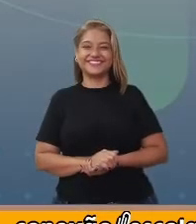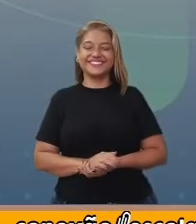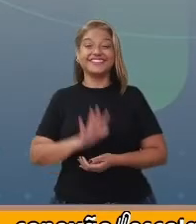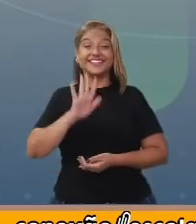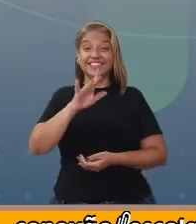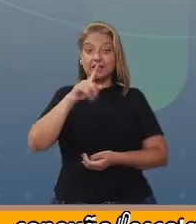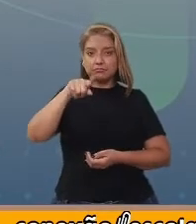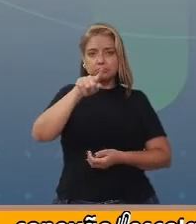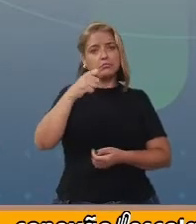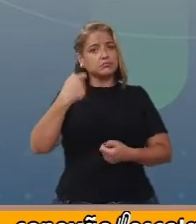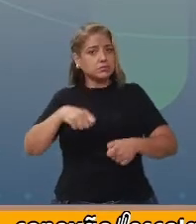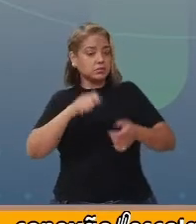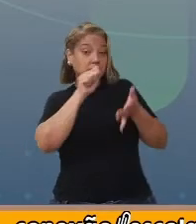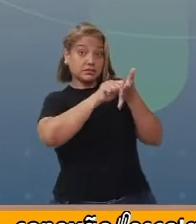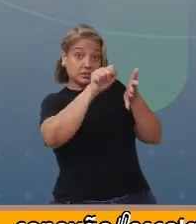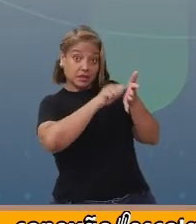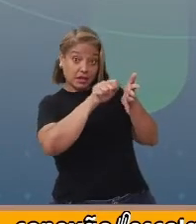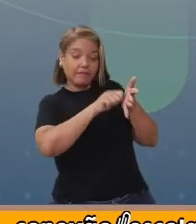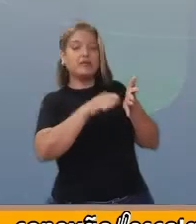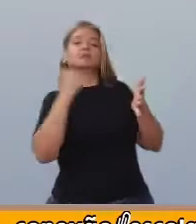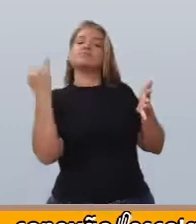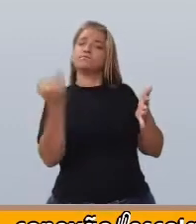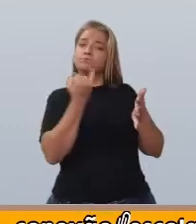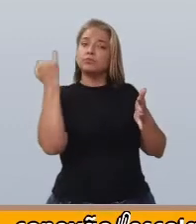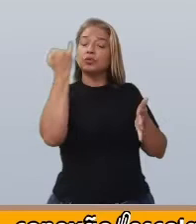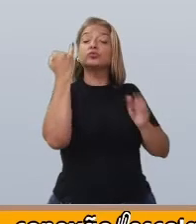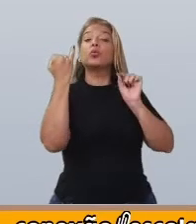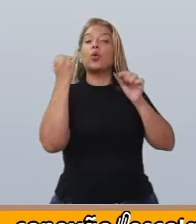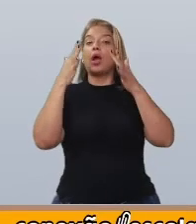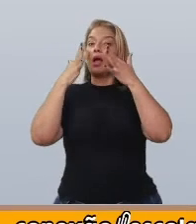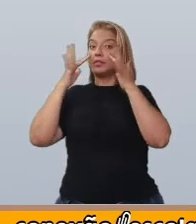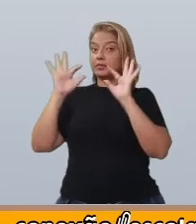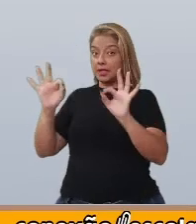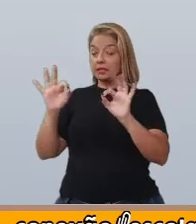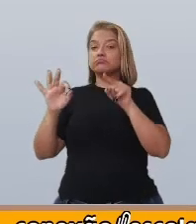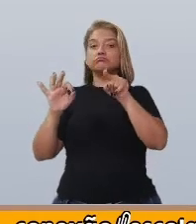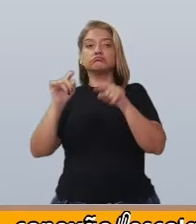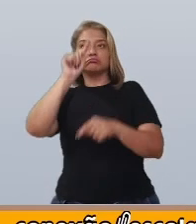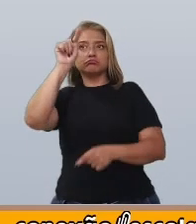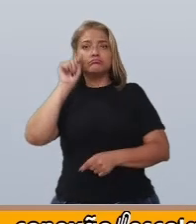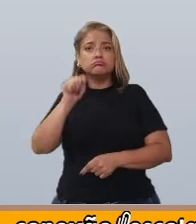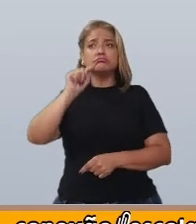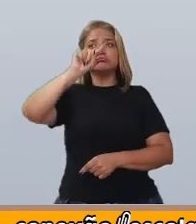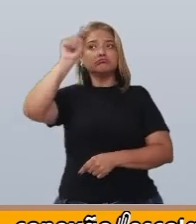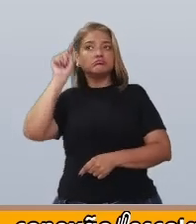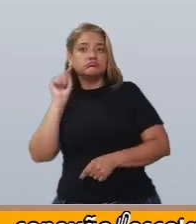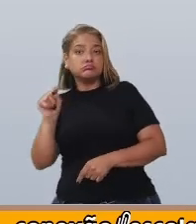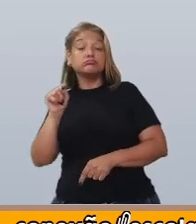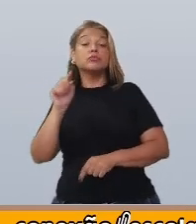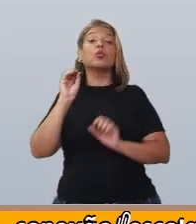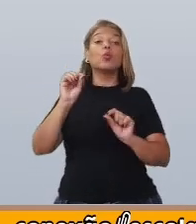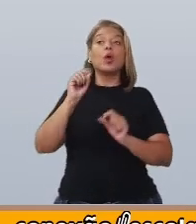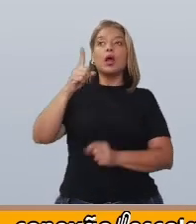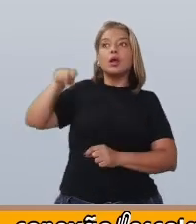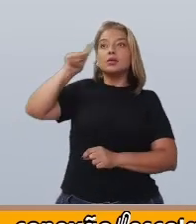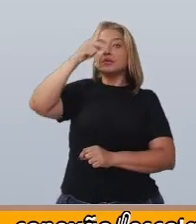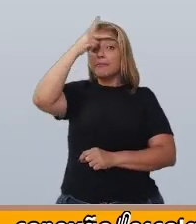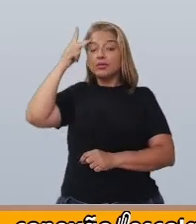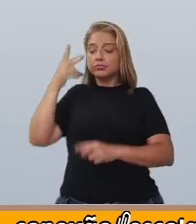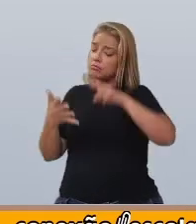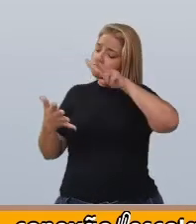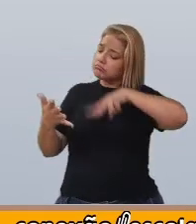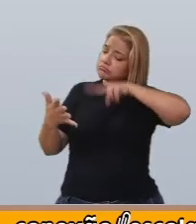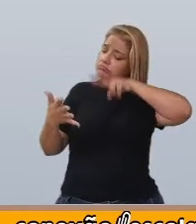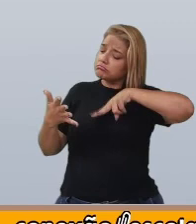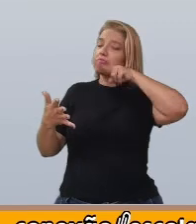Ao escrever um texto, é importante ficar atento quanto à pontuação, para que os leitores